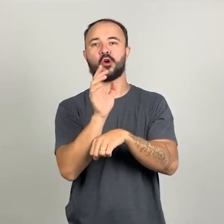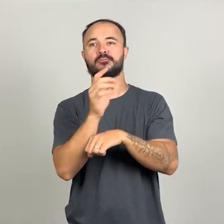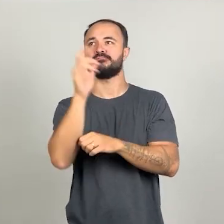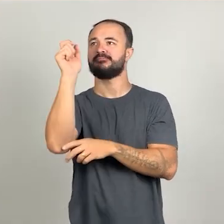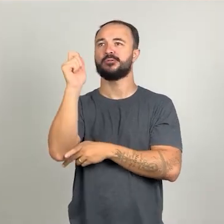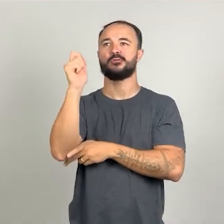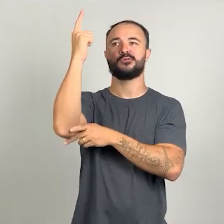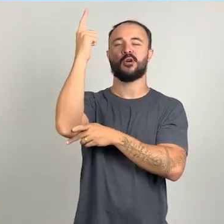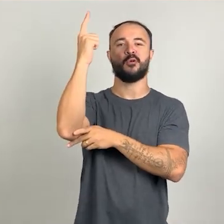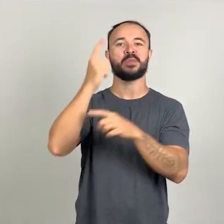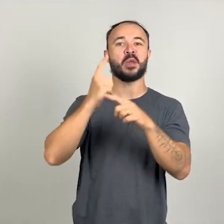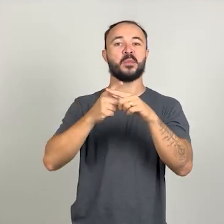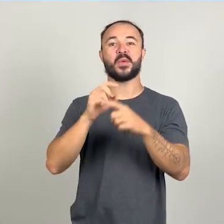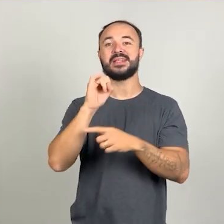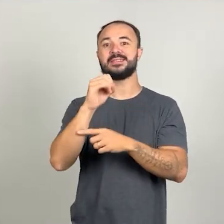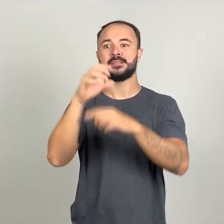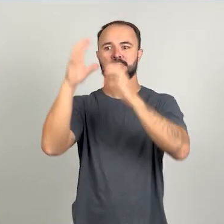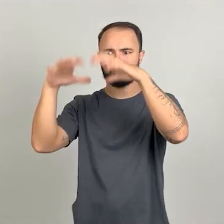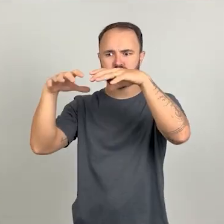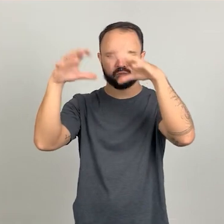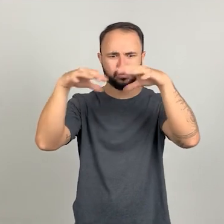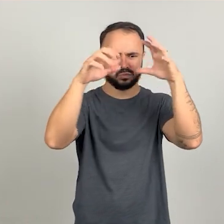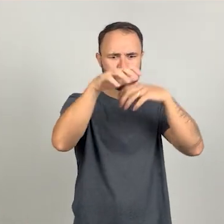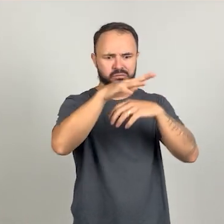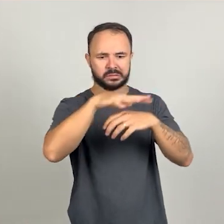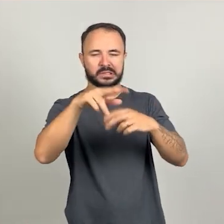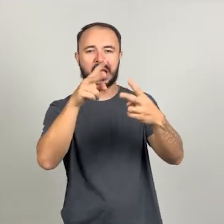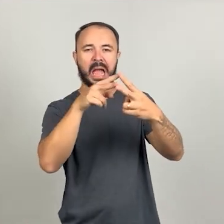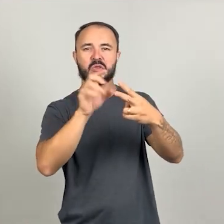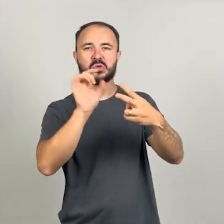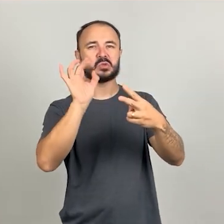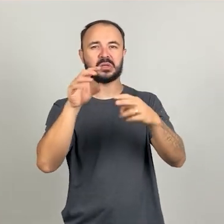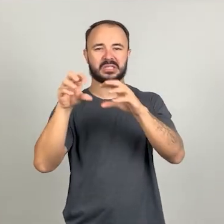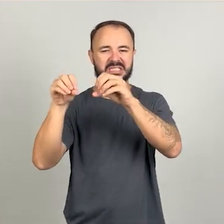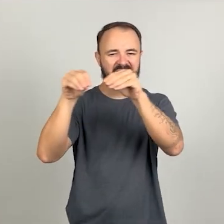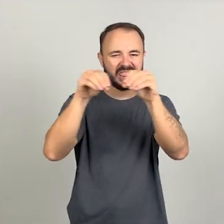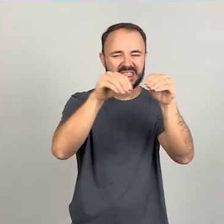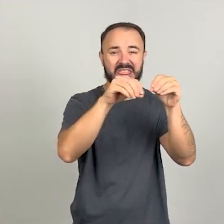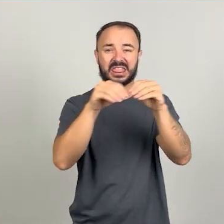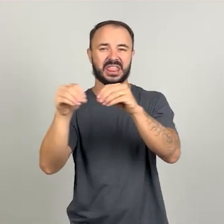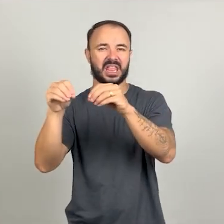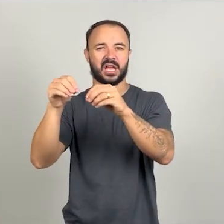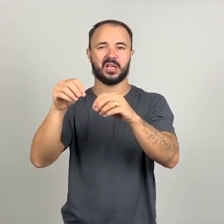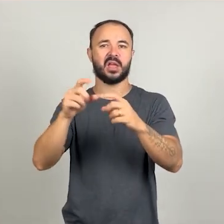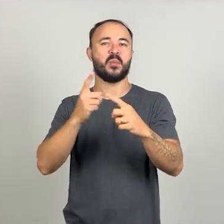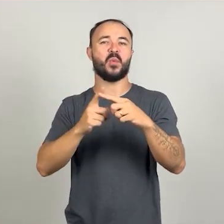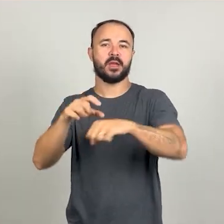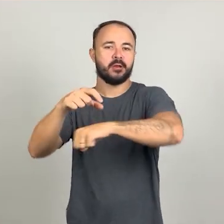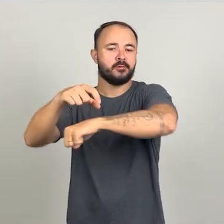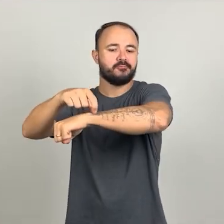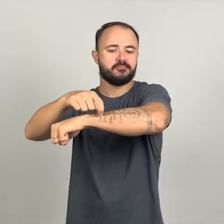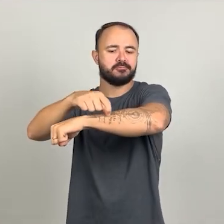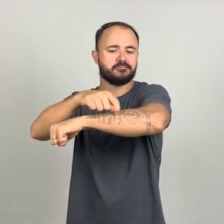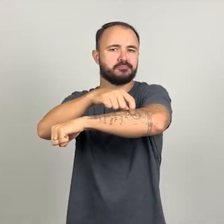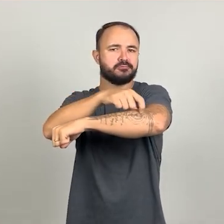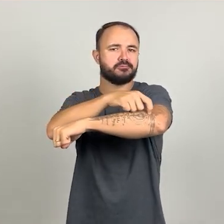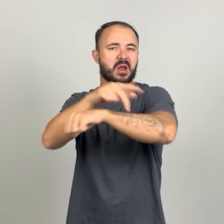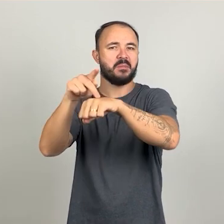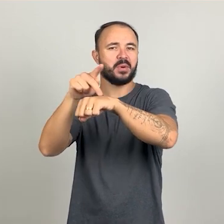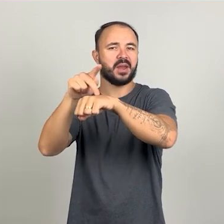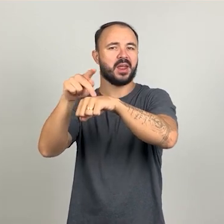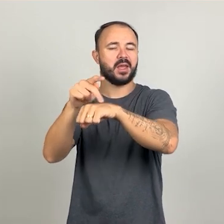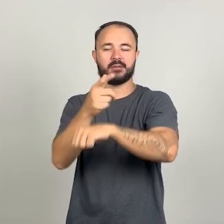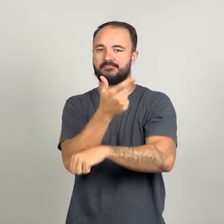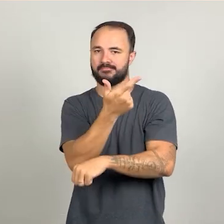era só lama e barro, devido à falta de asfalto, à falta de infraestrutura,